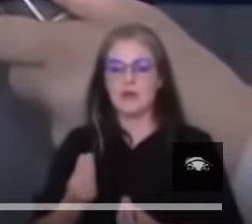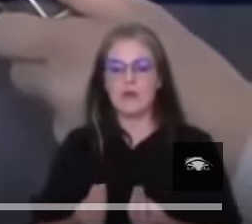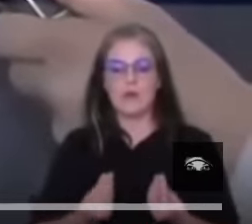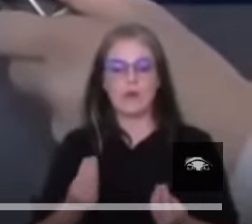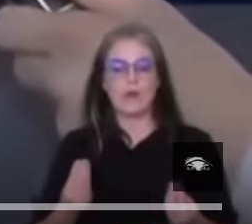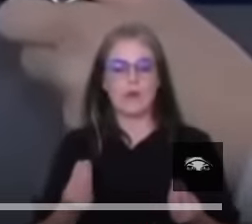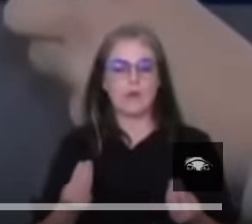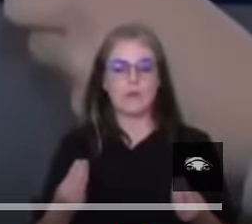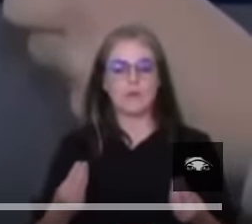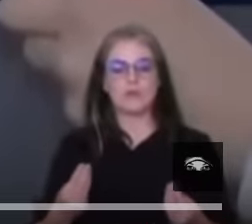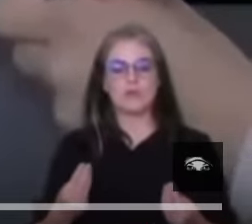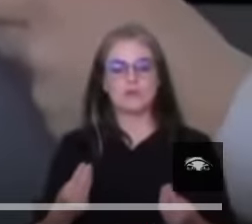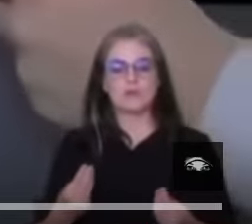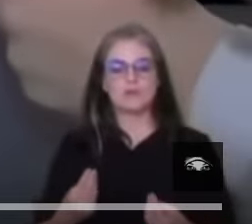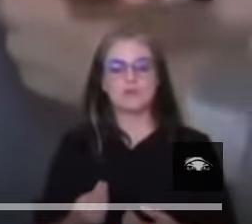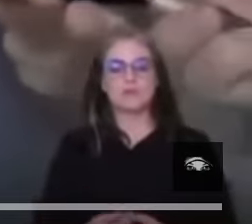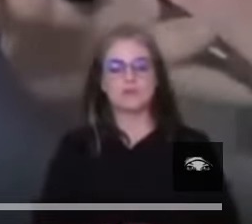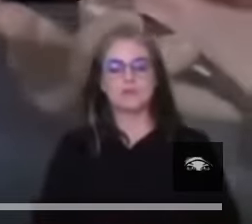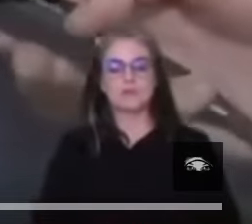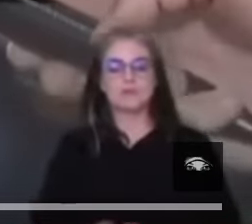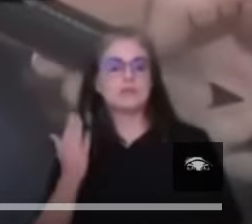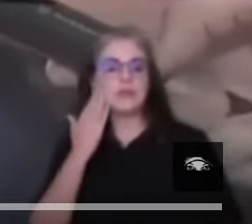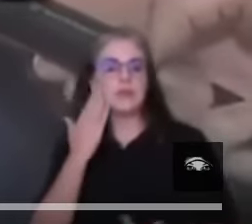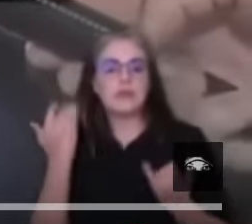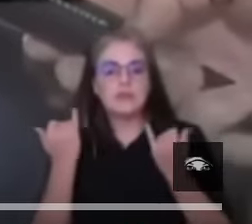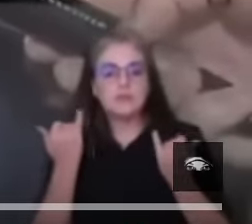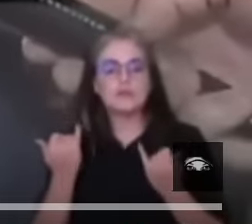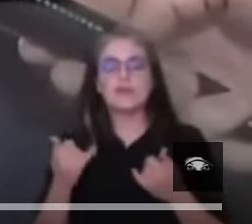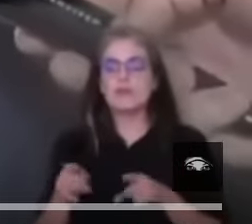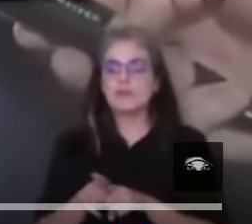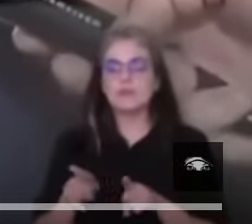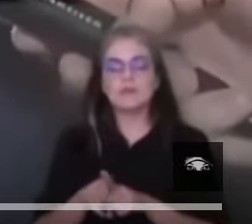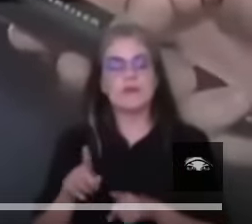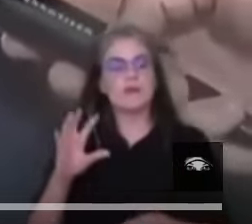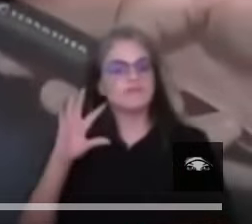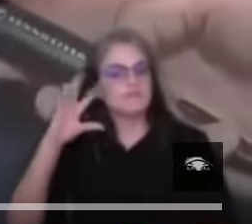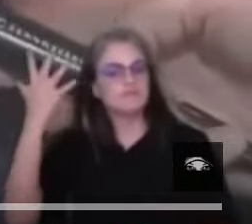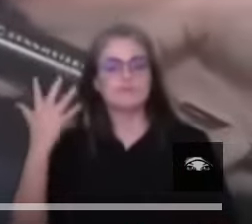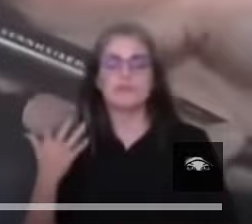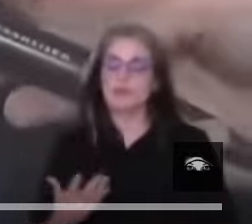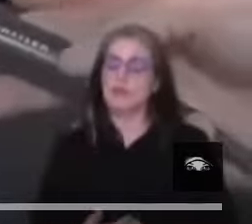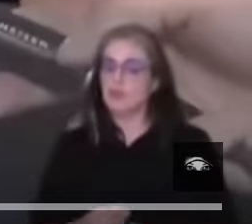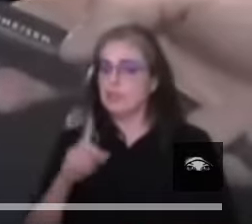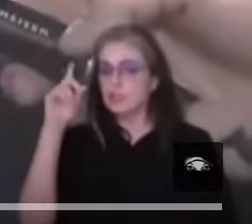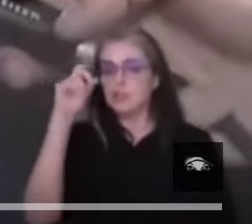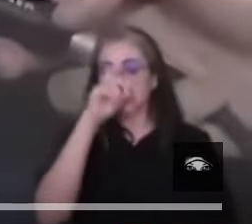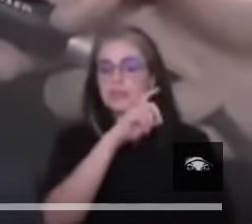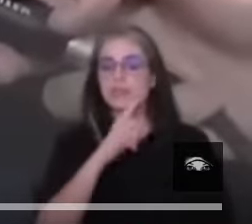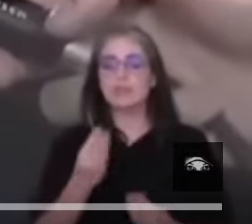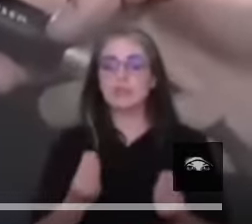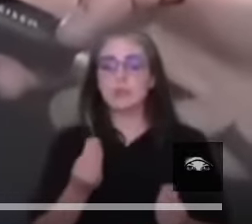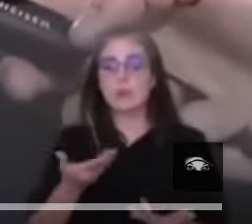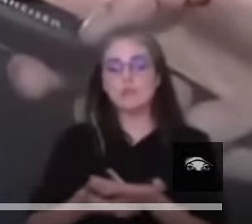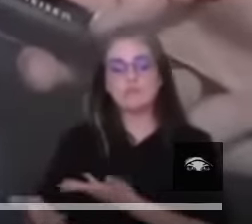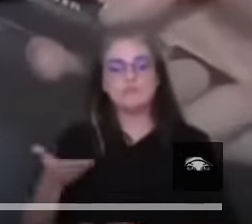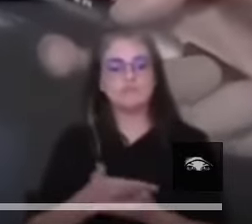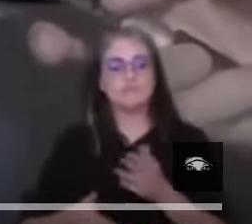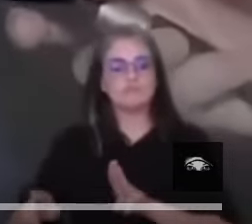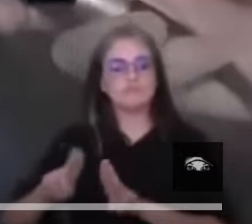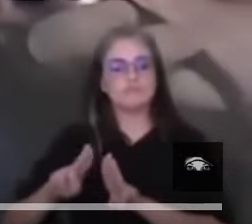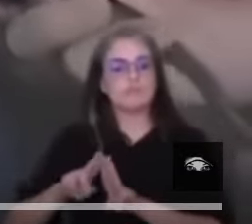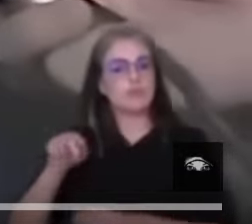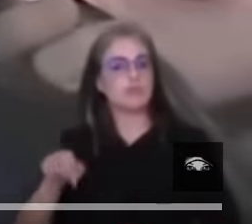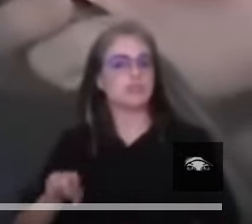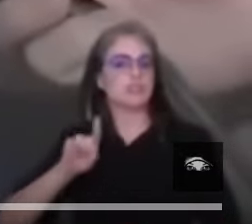a instituição, precisava tomar conhecimento muito rápido da instituição e, principalmente, fazer uma interlocução que se mostrou bastante difícil com as Forças Armadas naquele dia